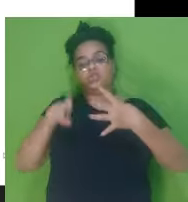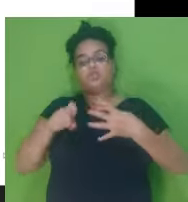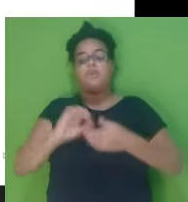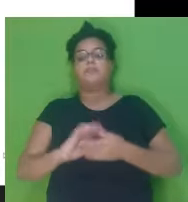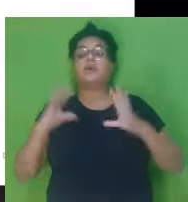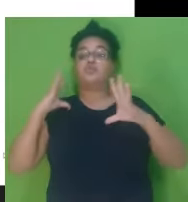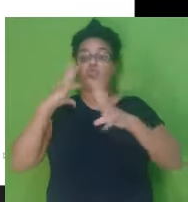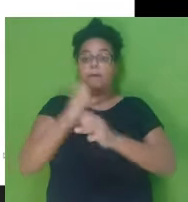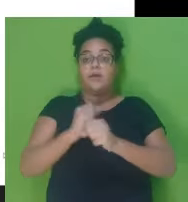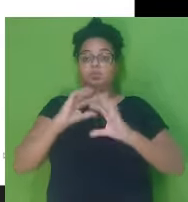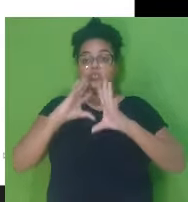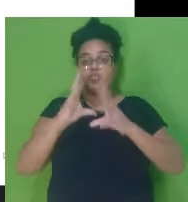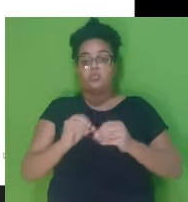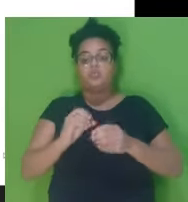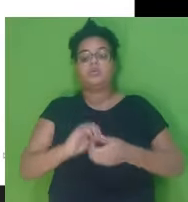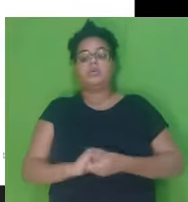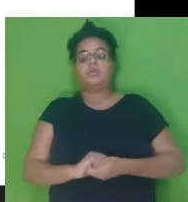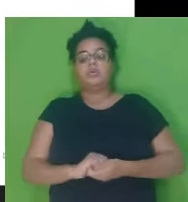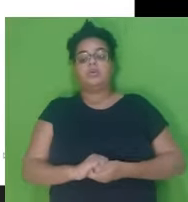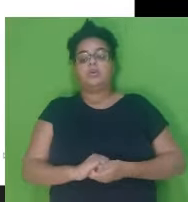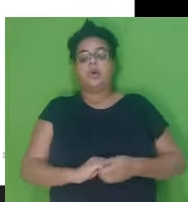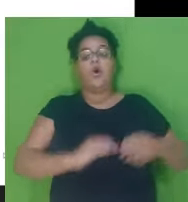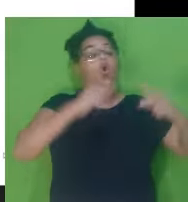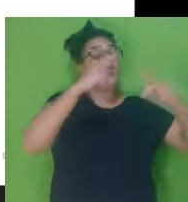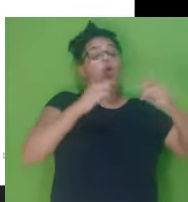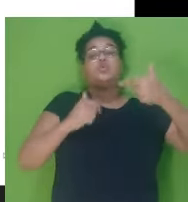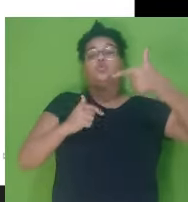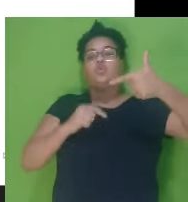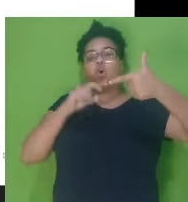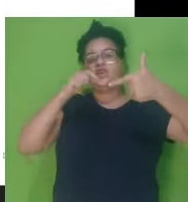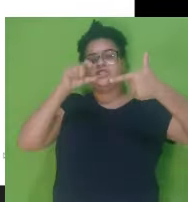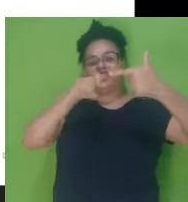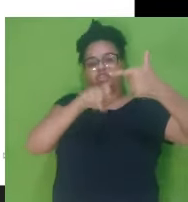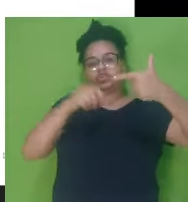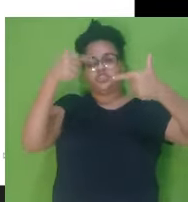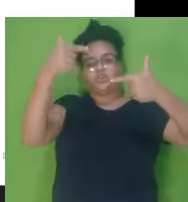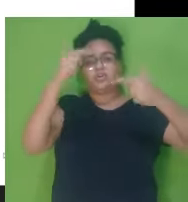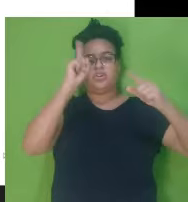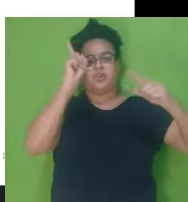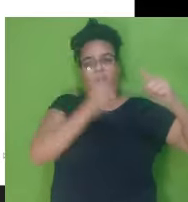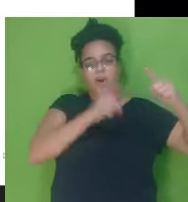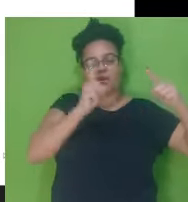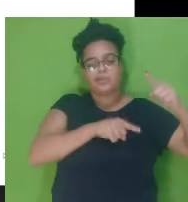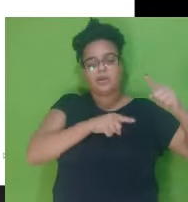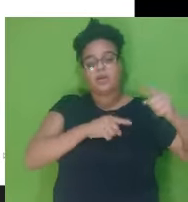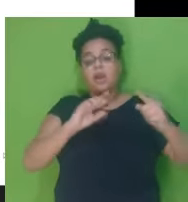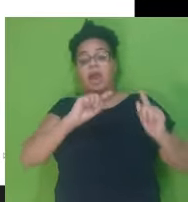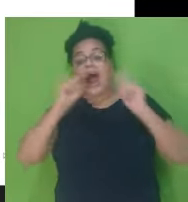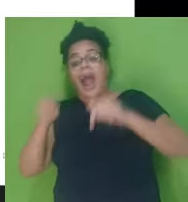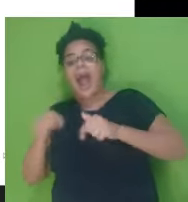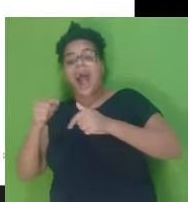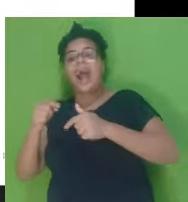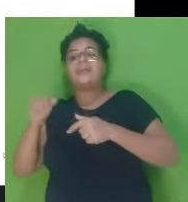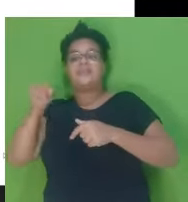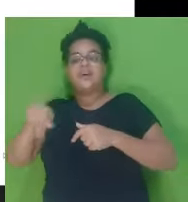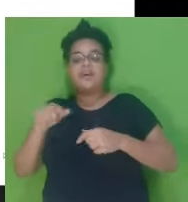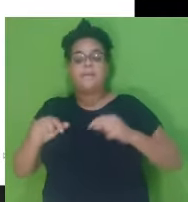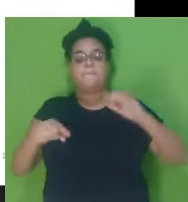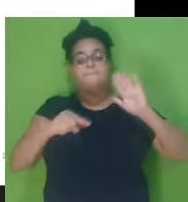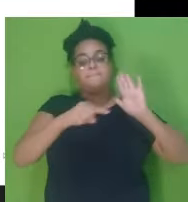4x. Somando, corta o 2x ao quadrado e sobra 4x menos